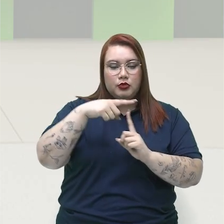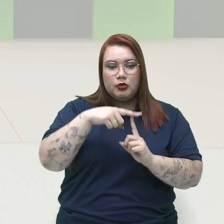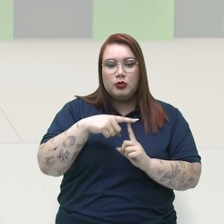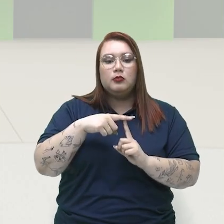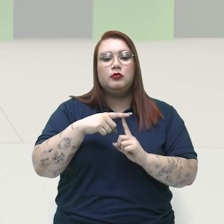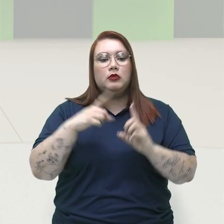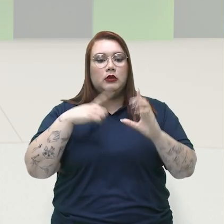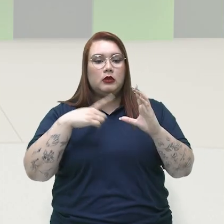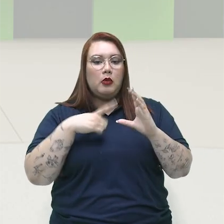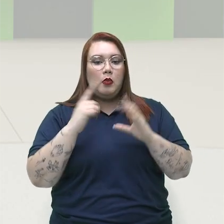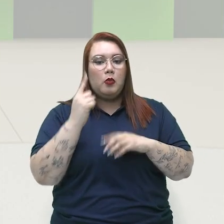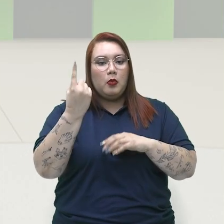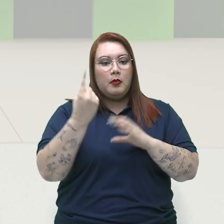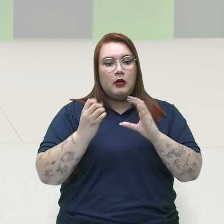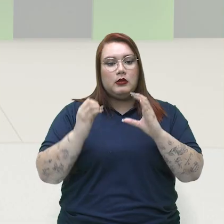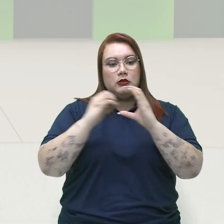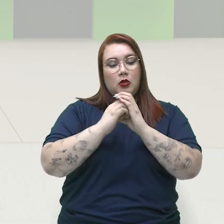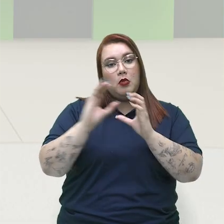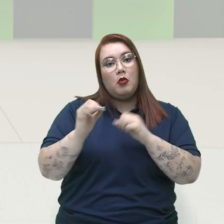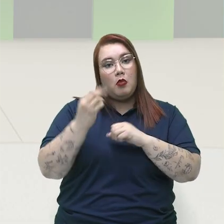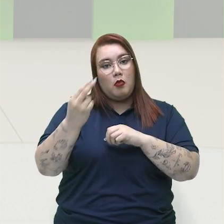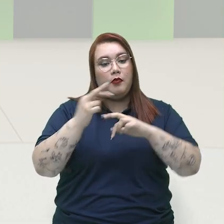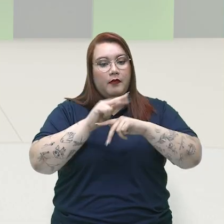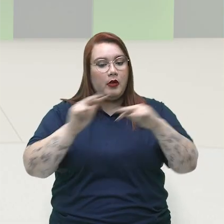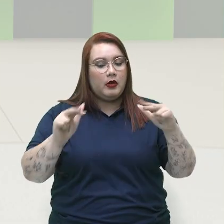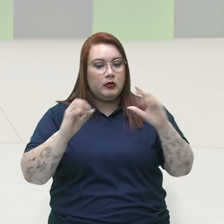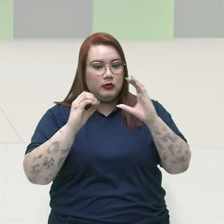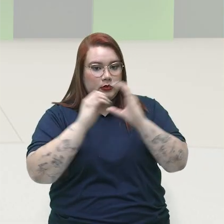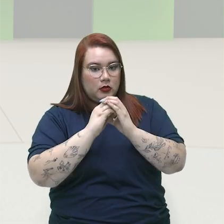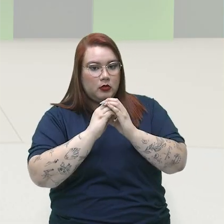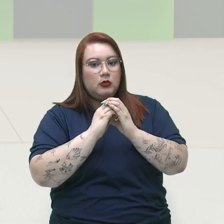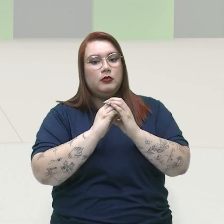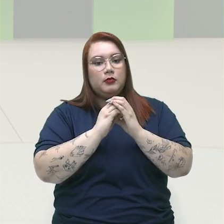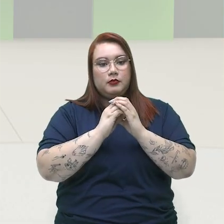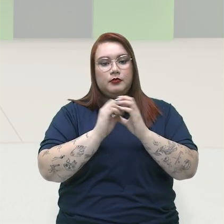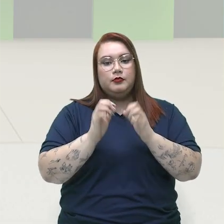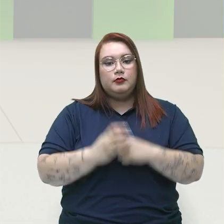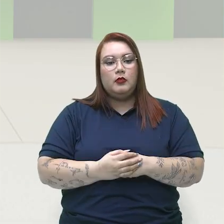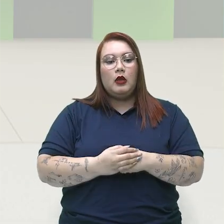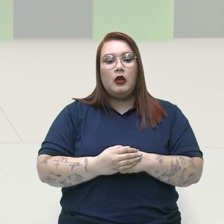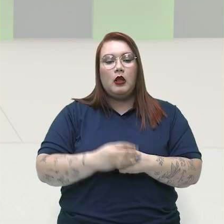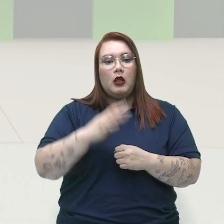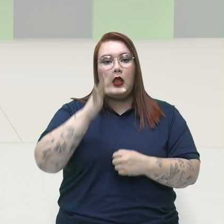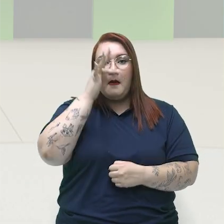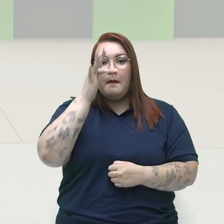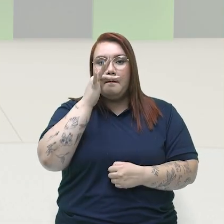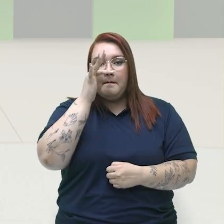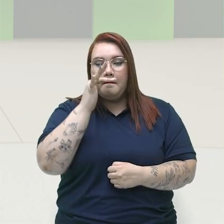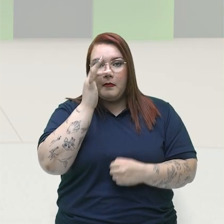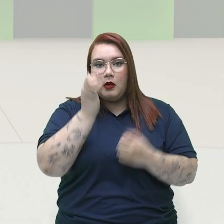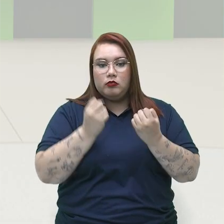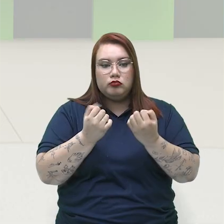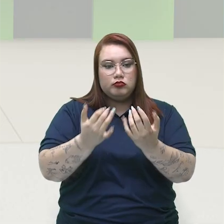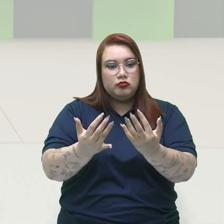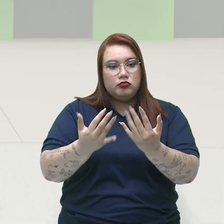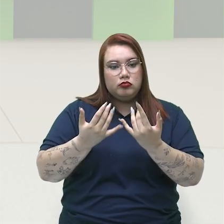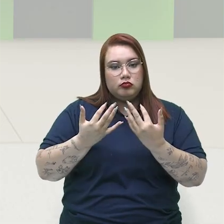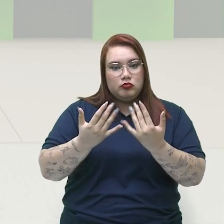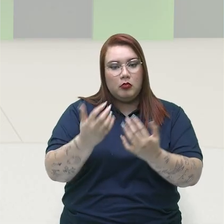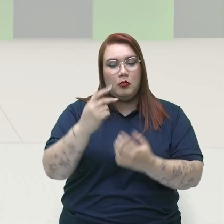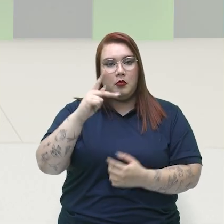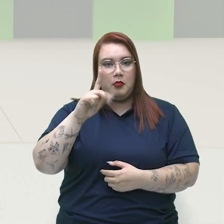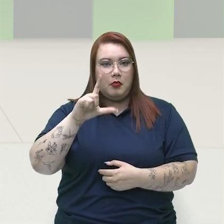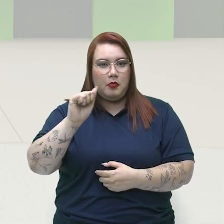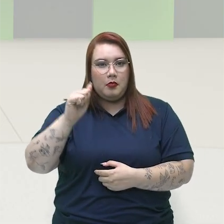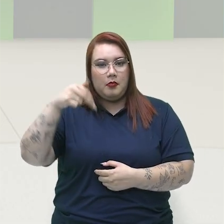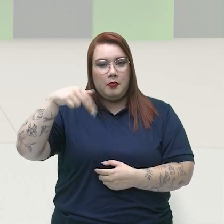eucariontes, unicelulares ou multicelulares e heterotrófico. Nas plantas, né? O reino ali plantae, reino das plantas,